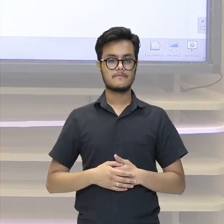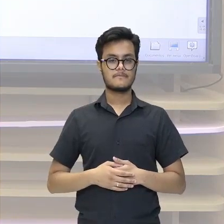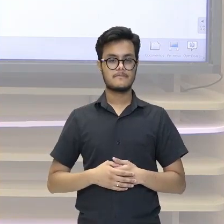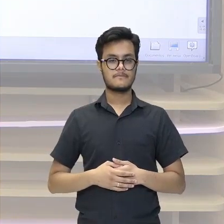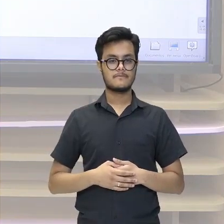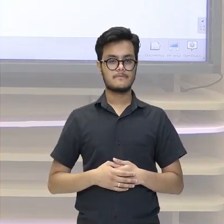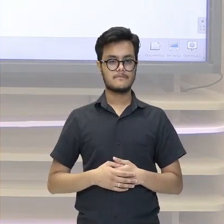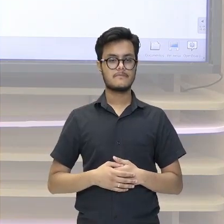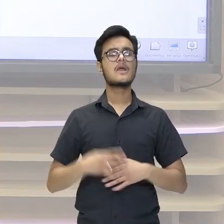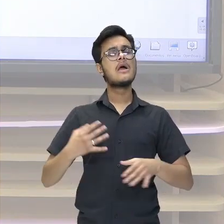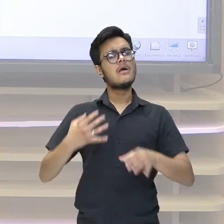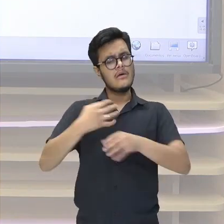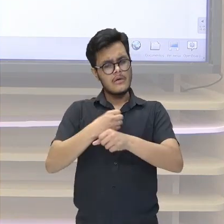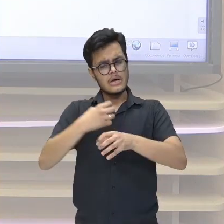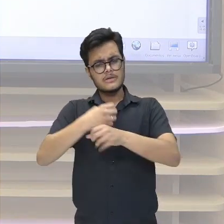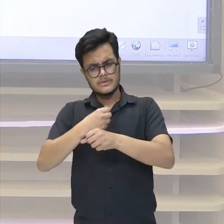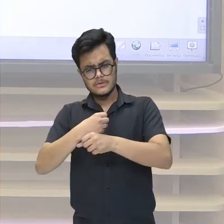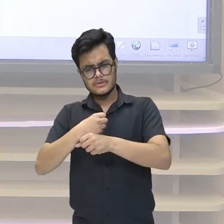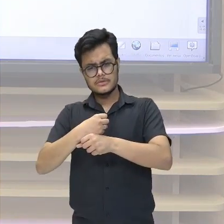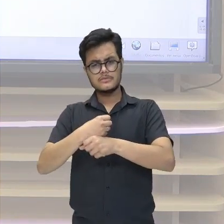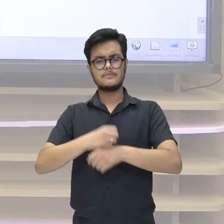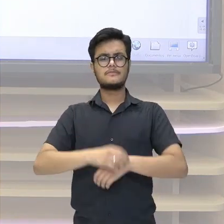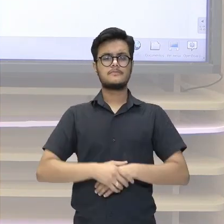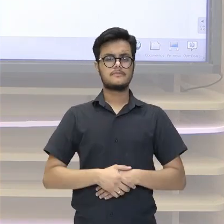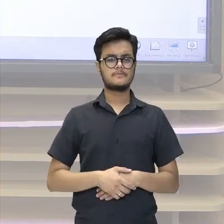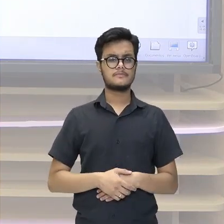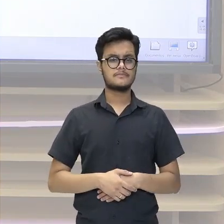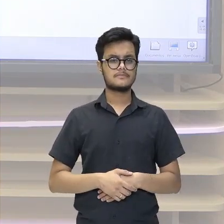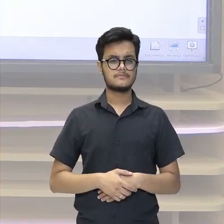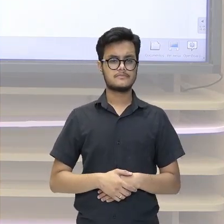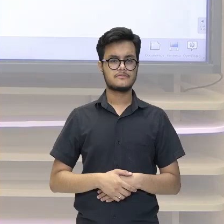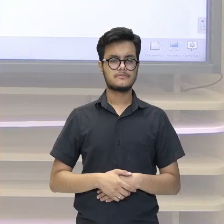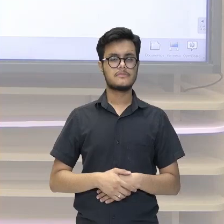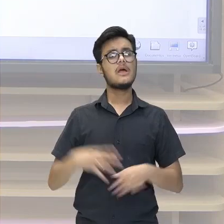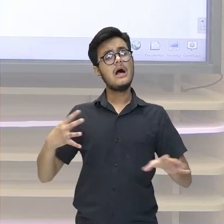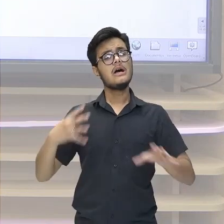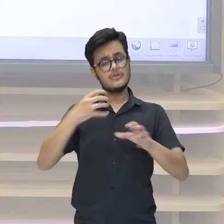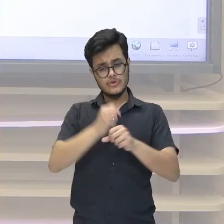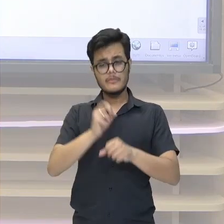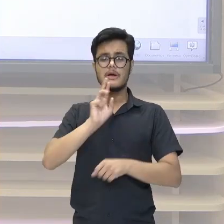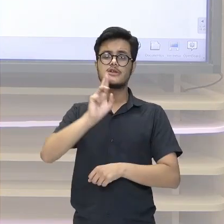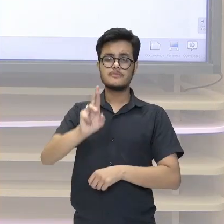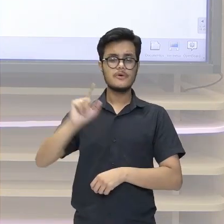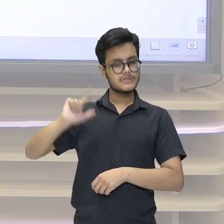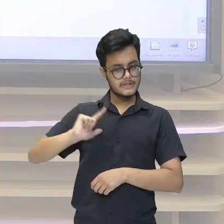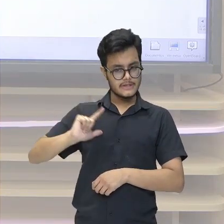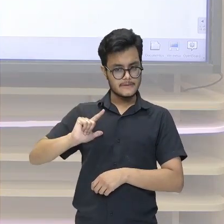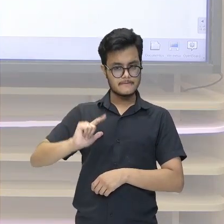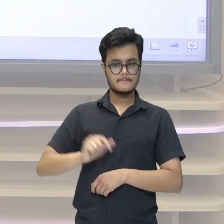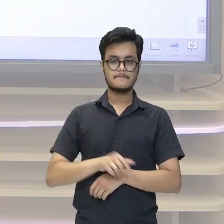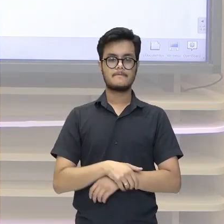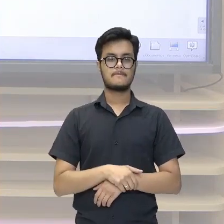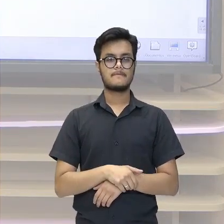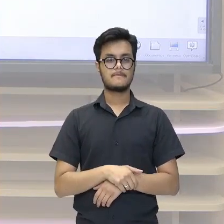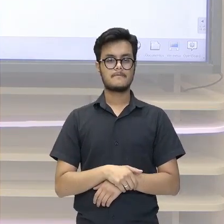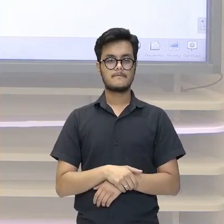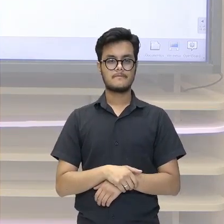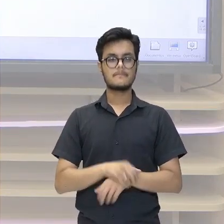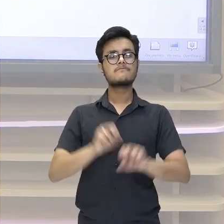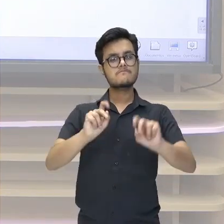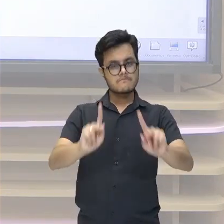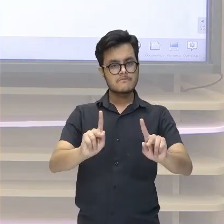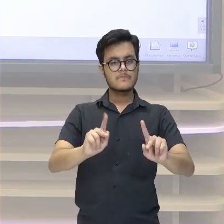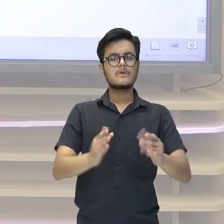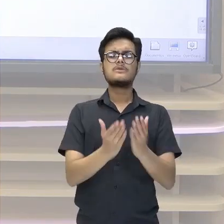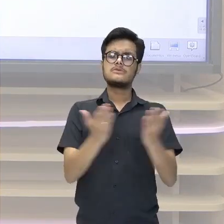de aumento, que multiplica 1 mais a terceira taxa de aumento e assim sucessivamente. Então, a quantidade